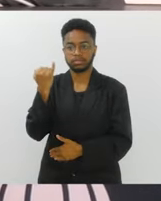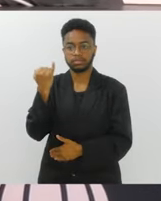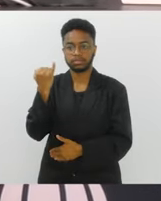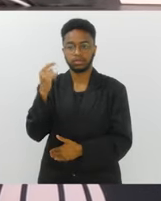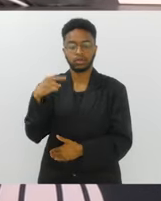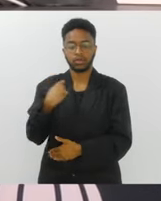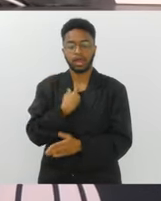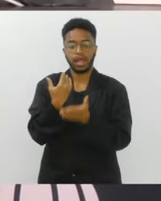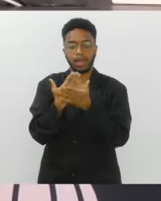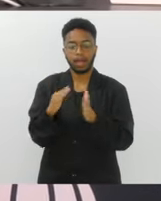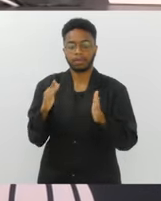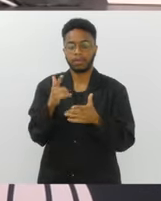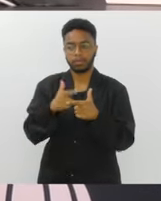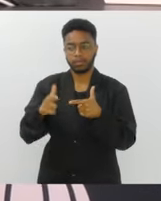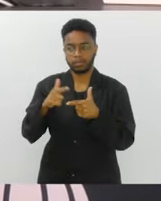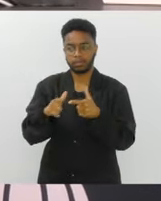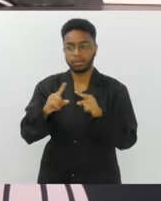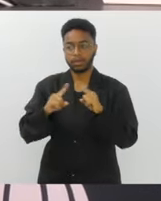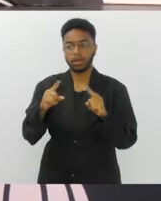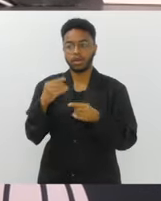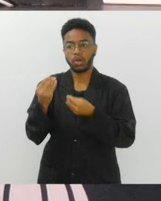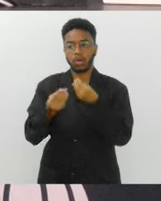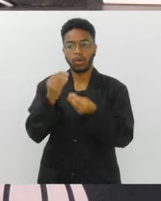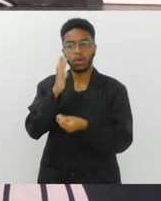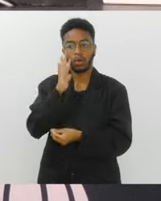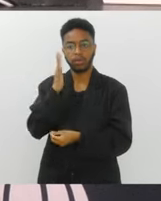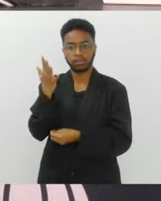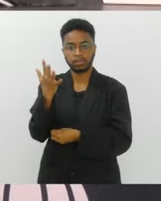esse problema e só se faz isso